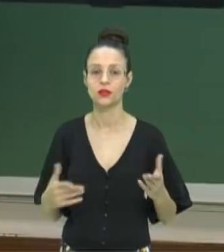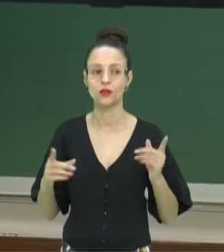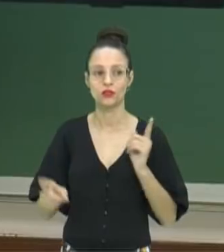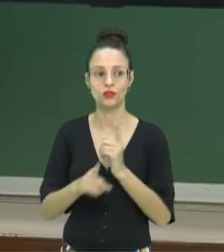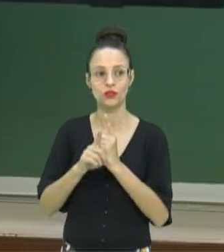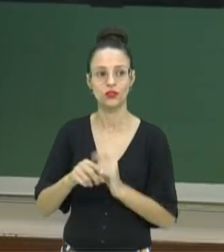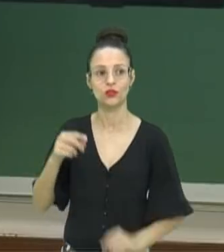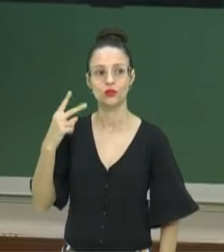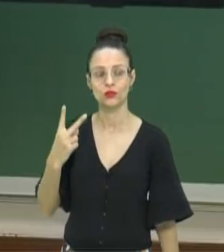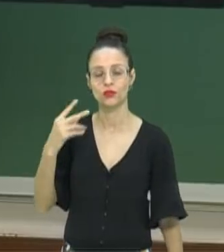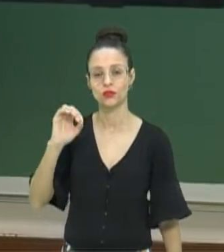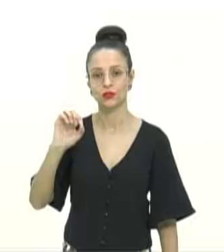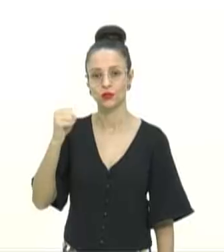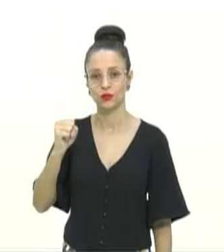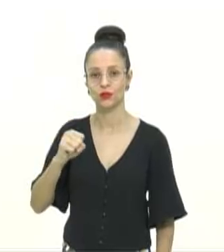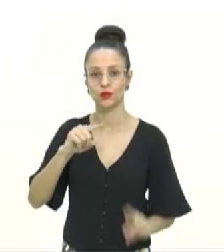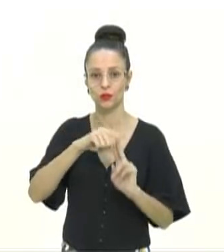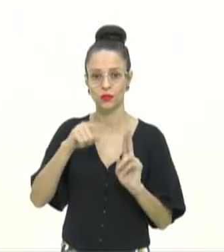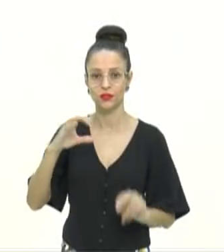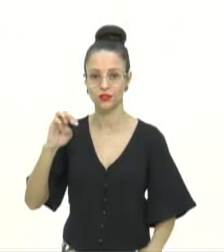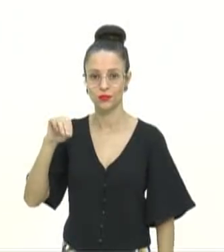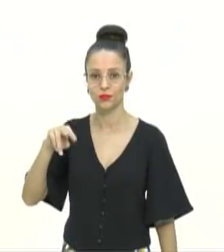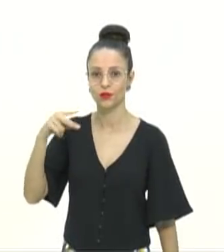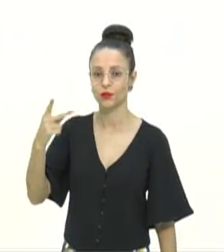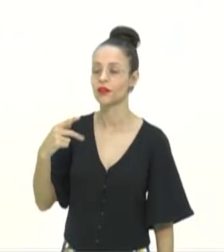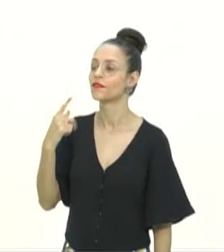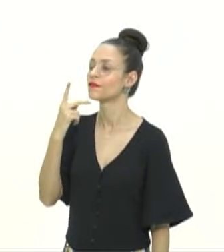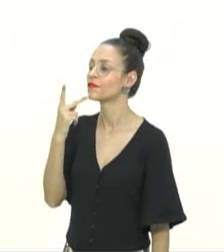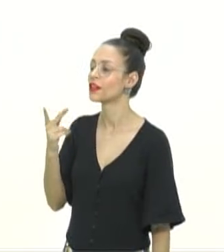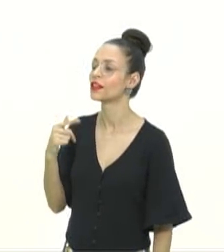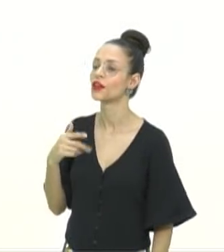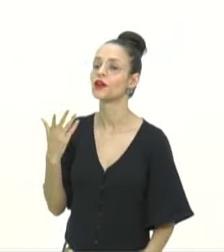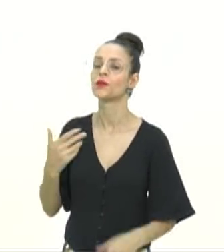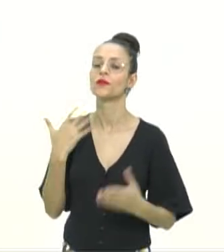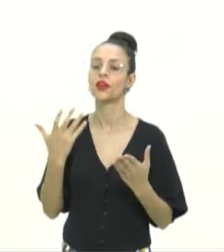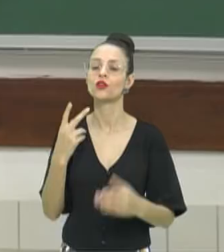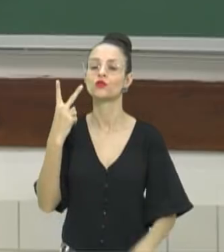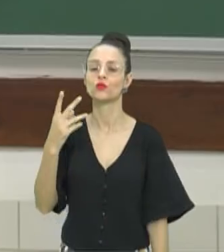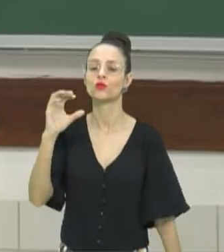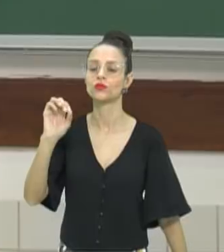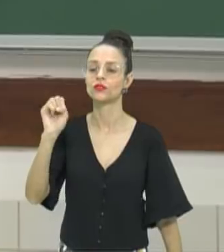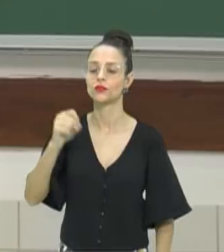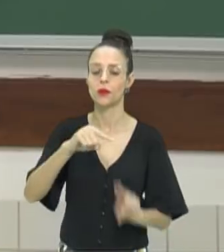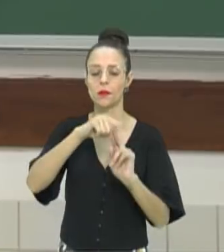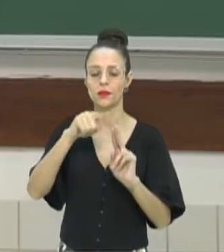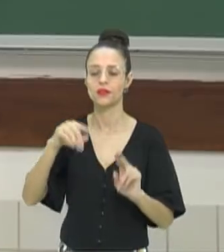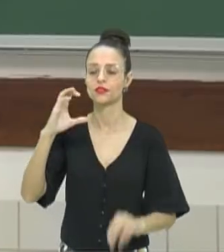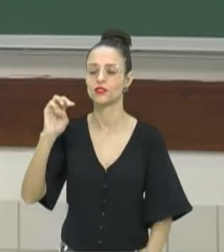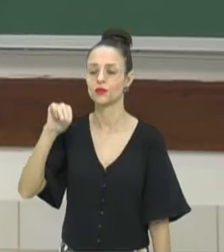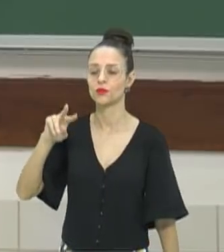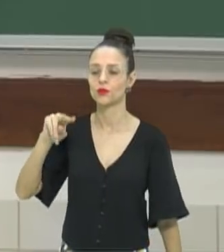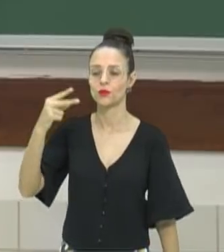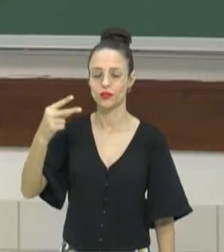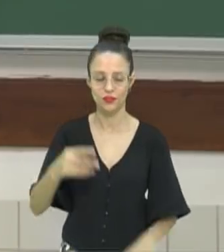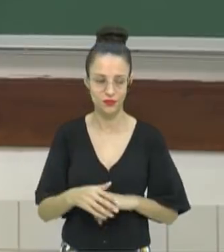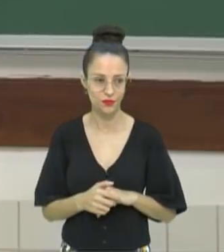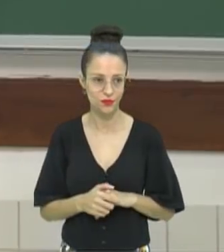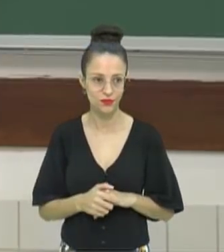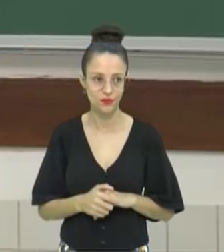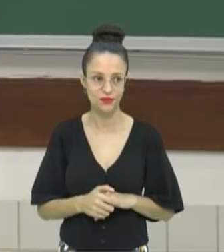π centímetros quadrados. Aí você chega na loja e quer 208 π centímetros quadrados de papel